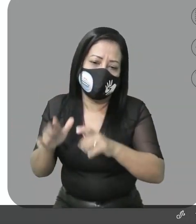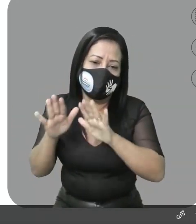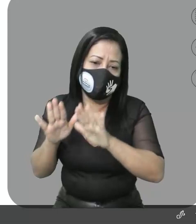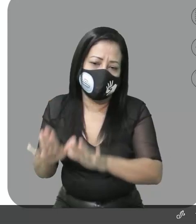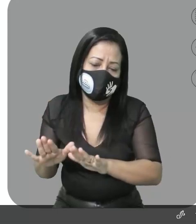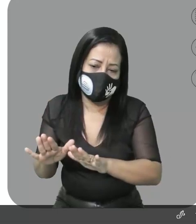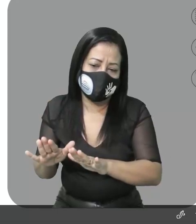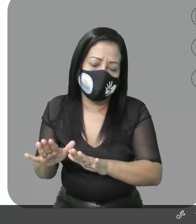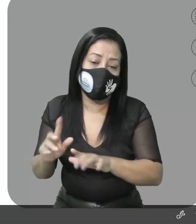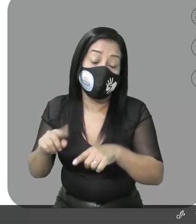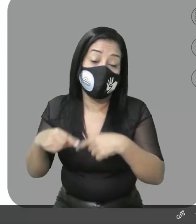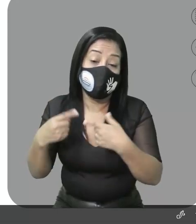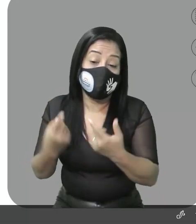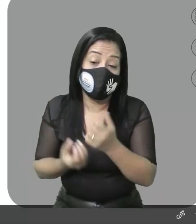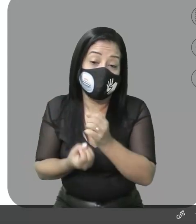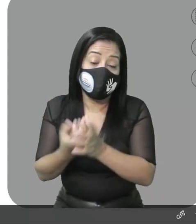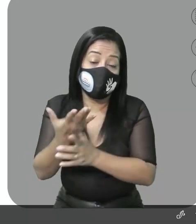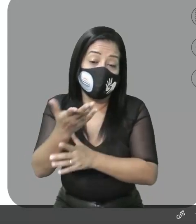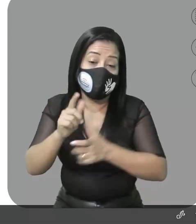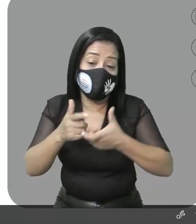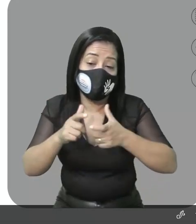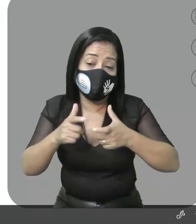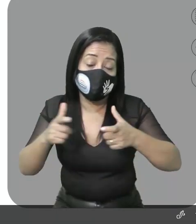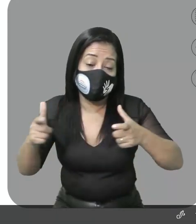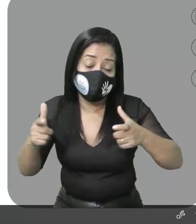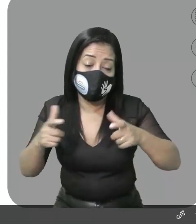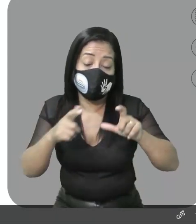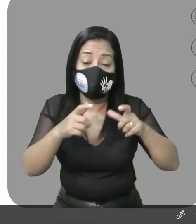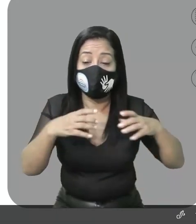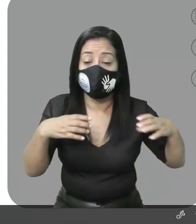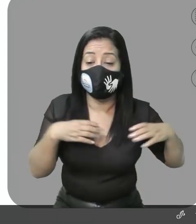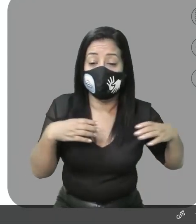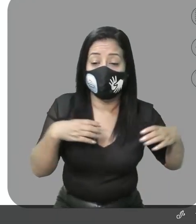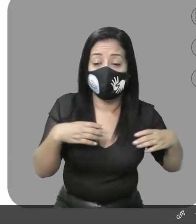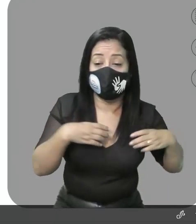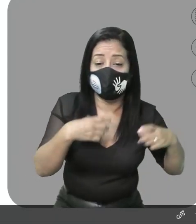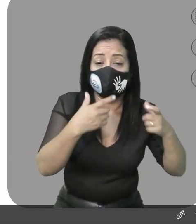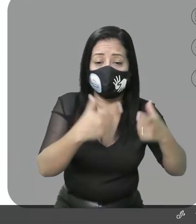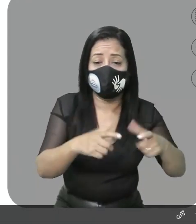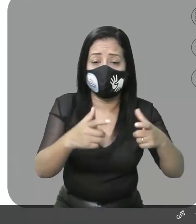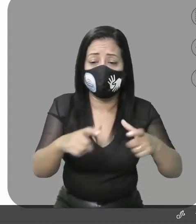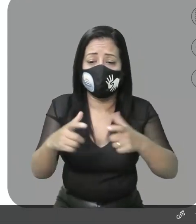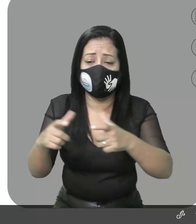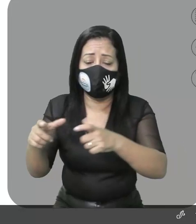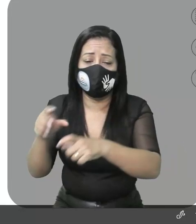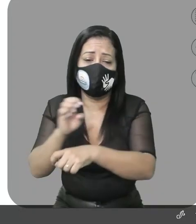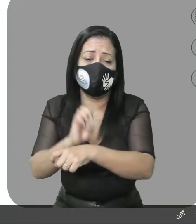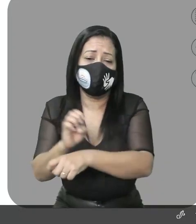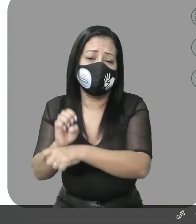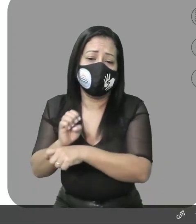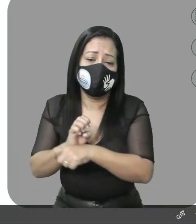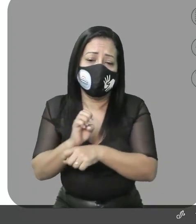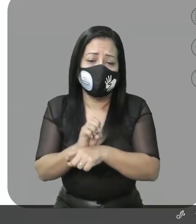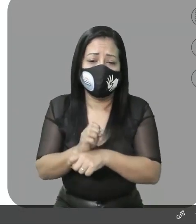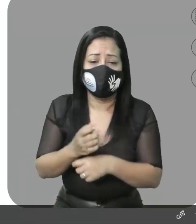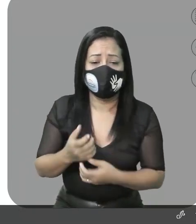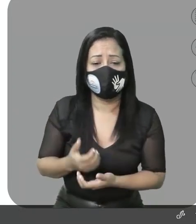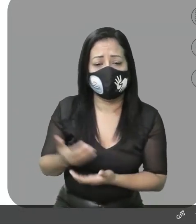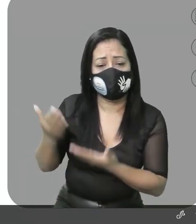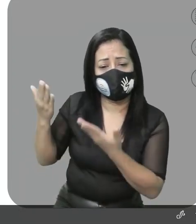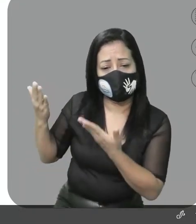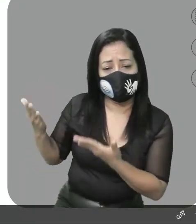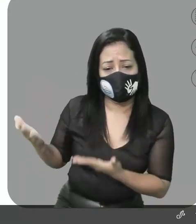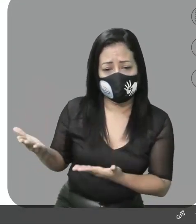essa região as cidades-estados. Corinto. Aqui, na península